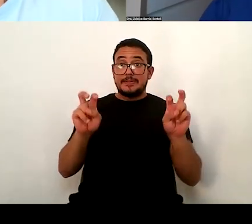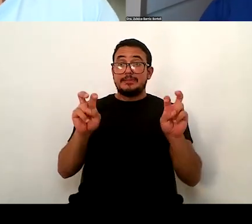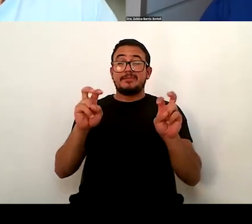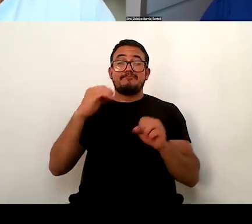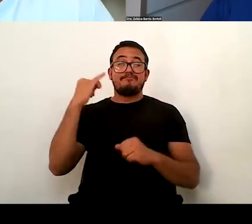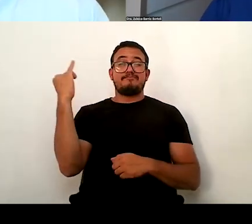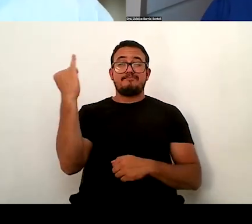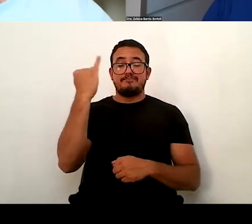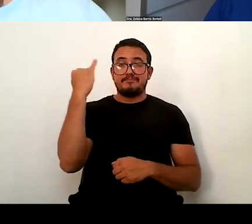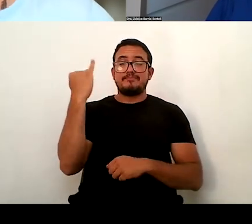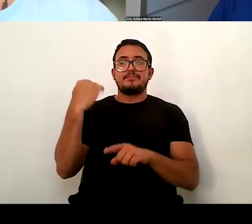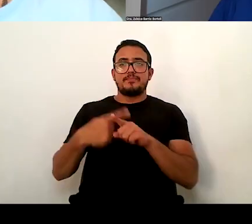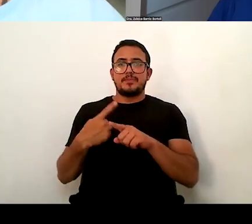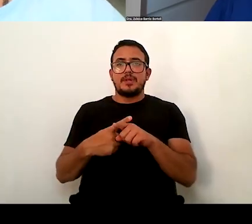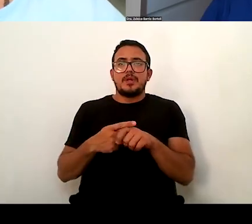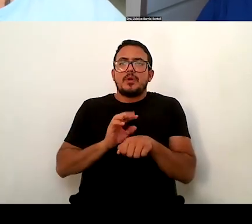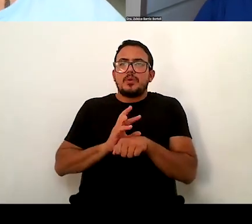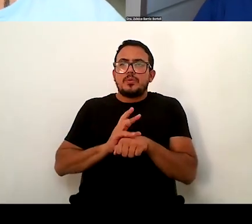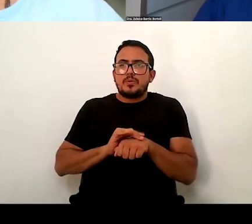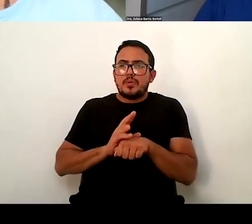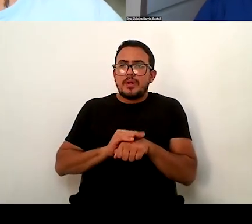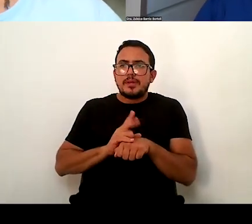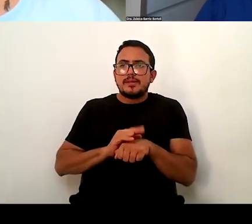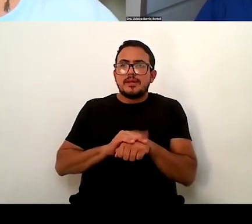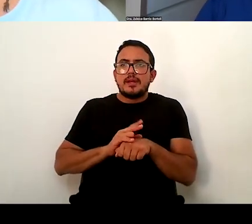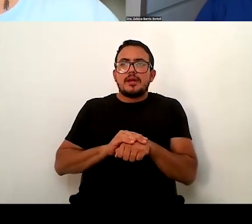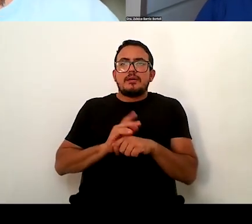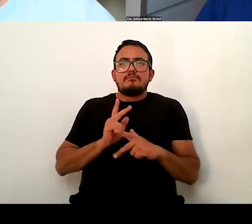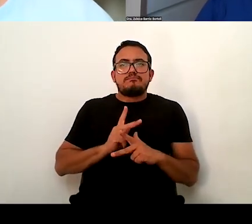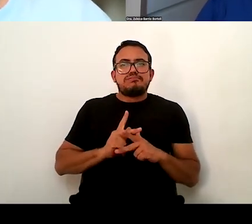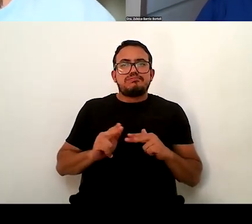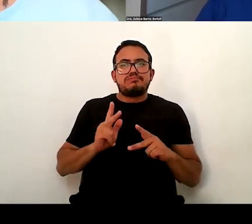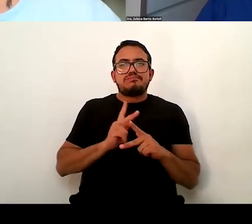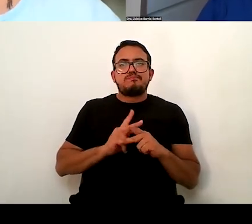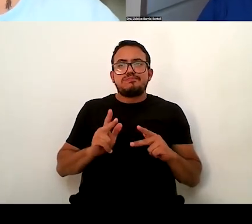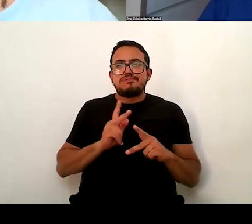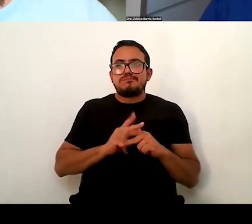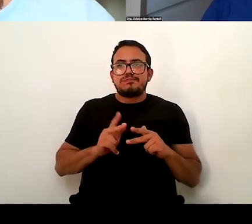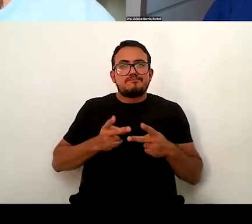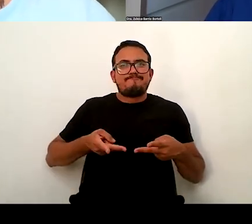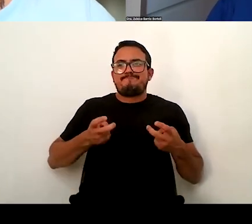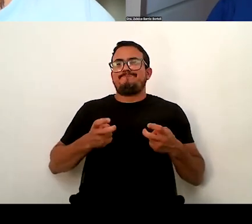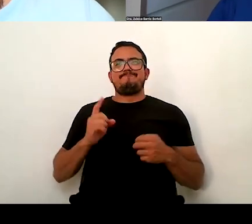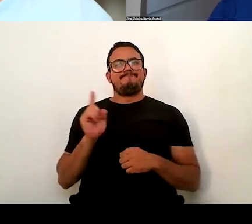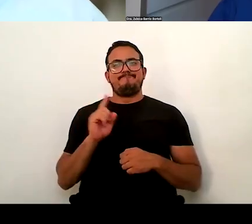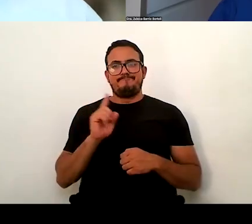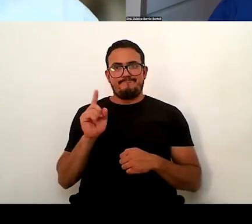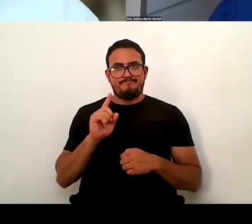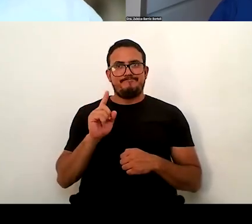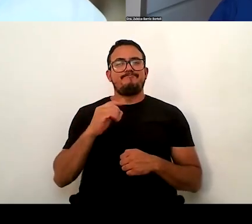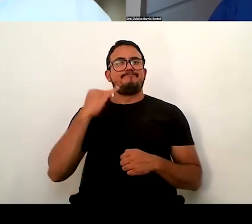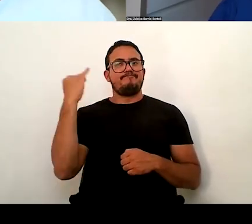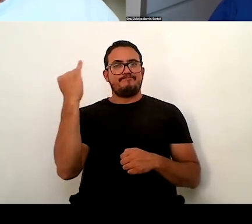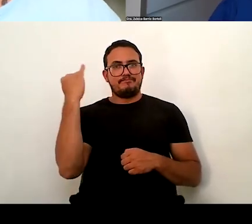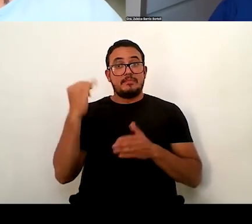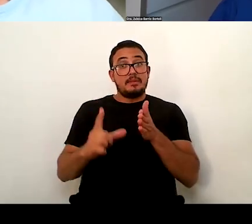algumas características silenciosas. Então, daí a importância de se investigar, de cuidar, né, da